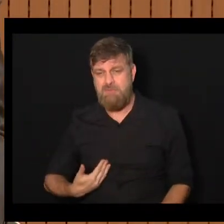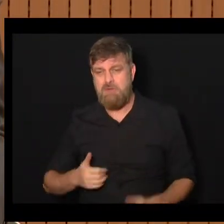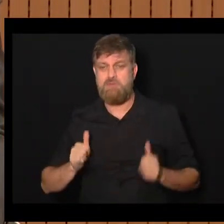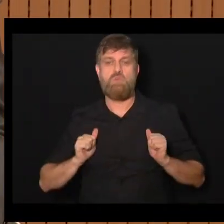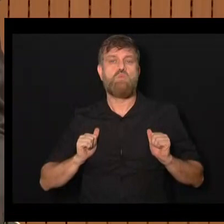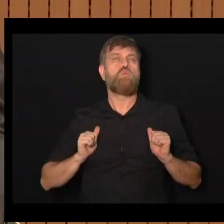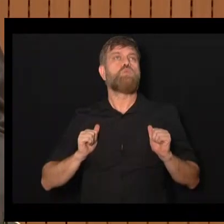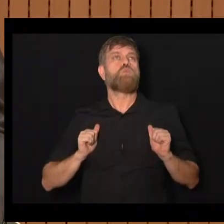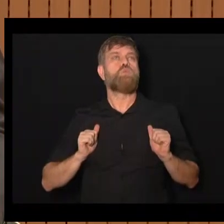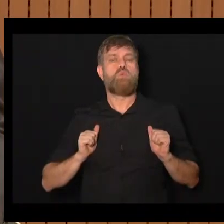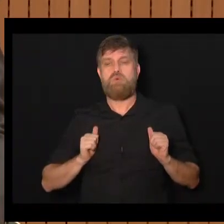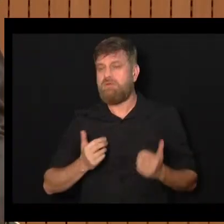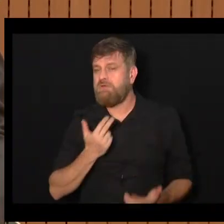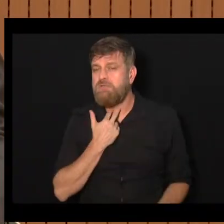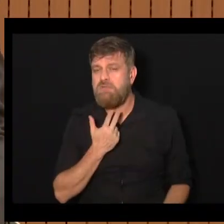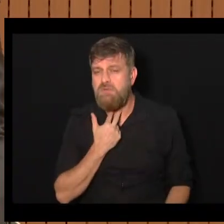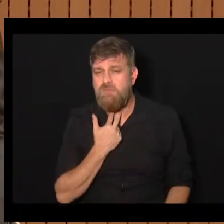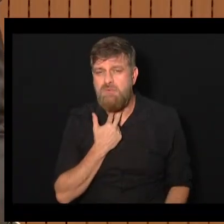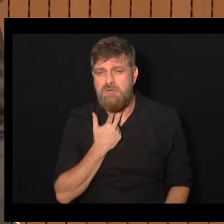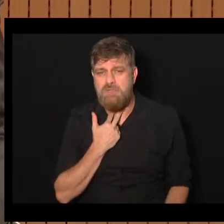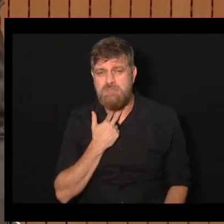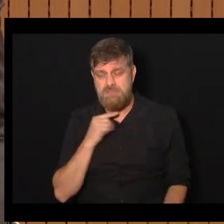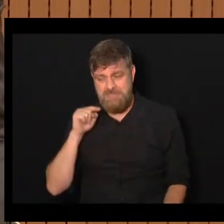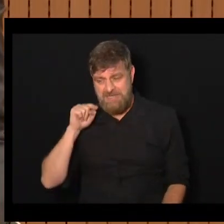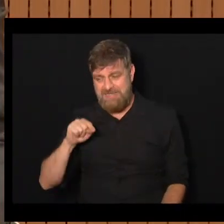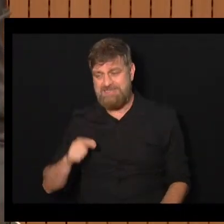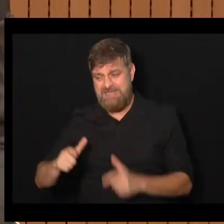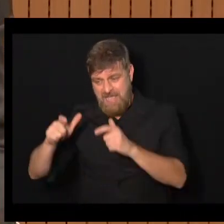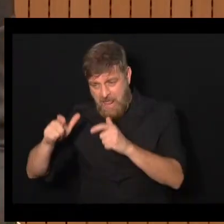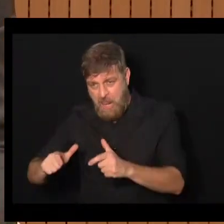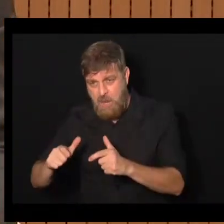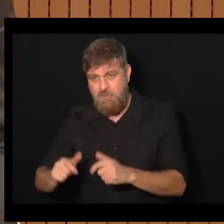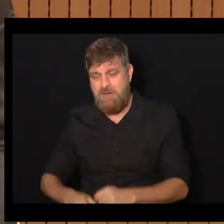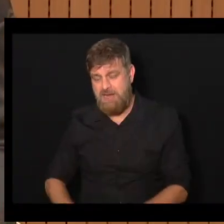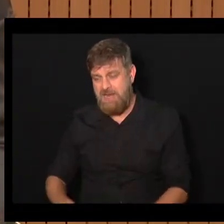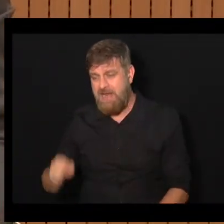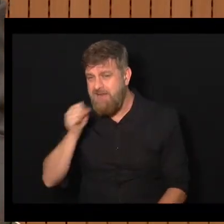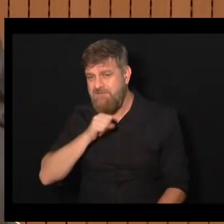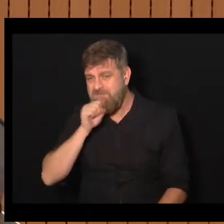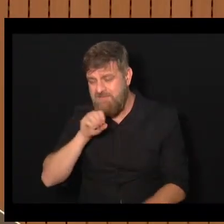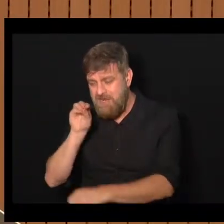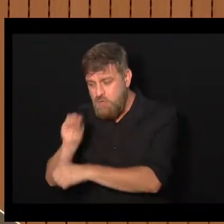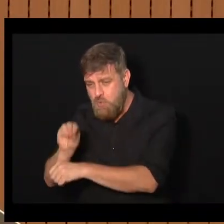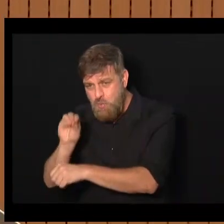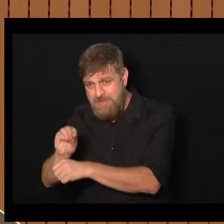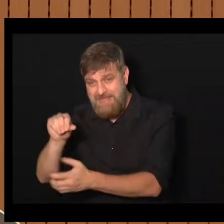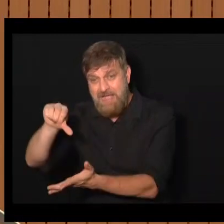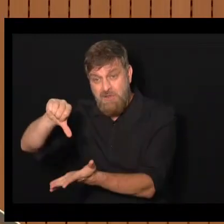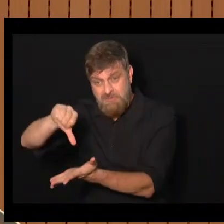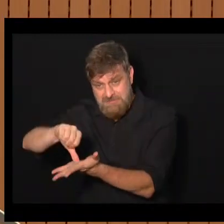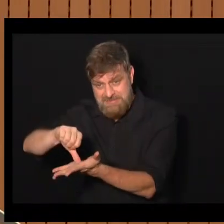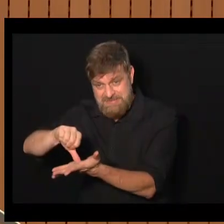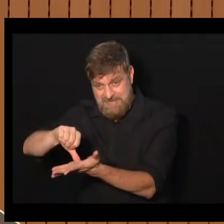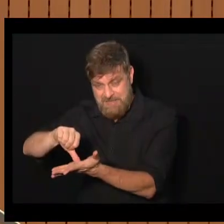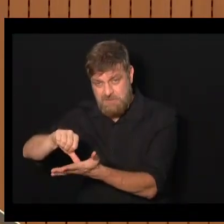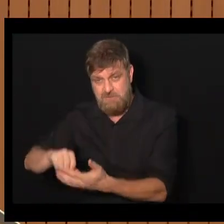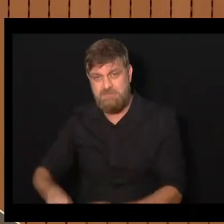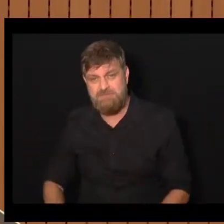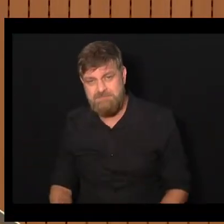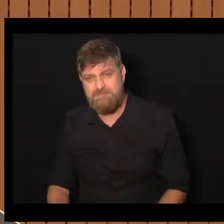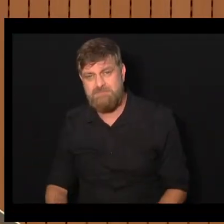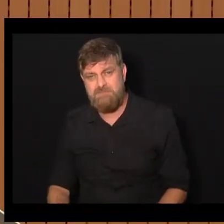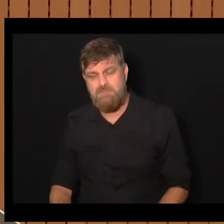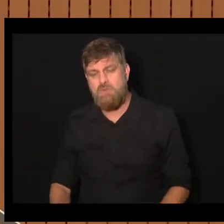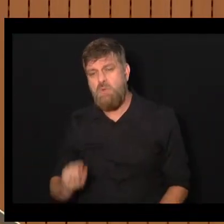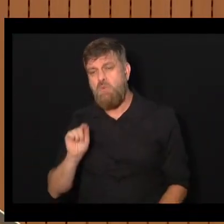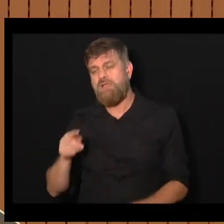dessa responsabilidade, e essa creche que nós vamos trabalhar em Campinas para idosos, que é um centro de atendimento integral ao idoso, o